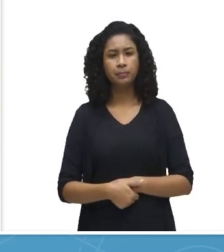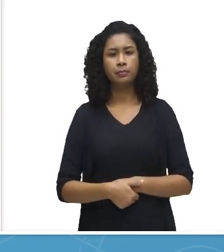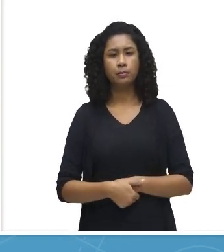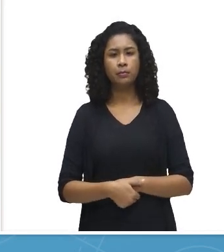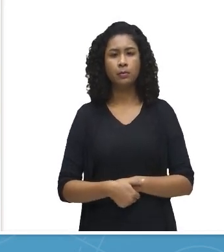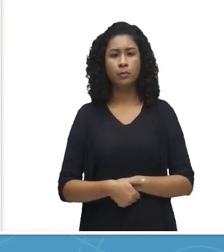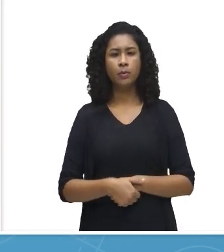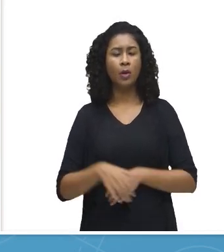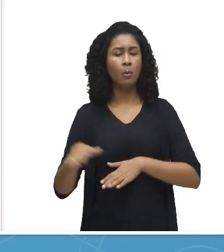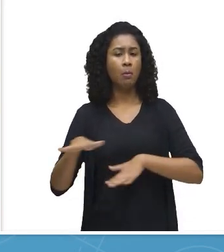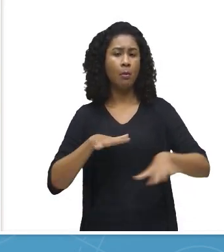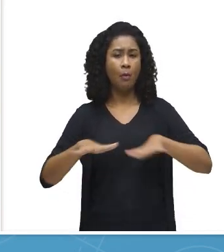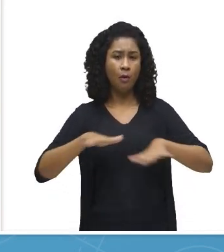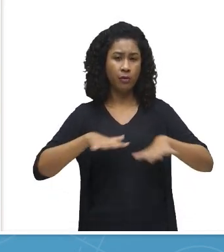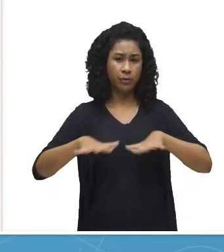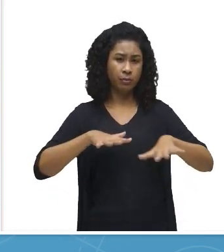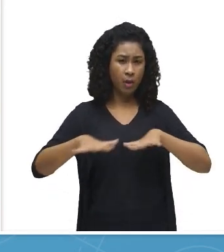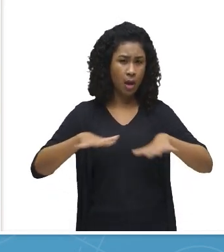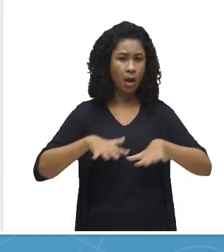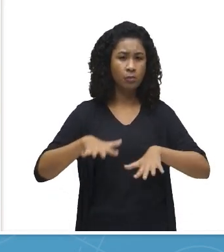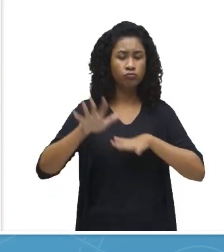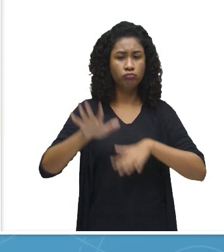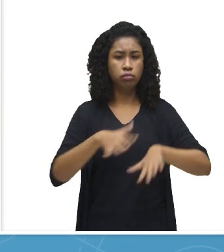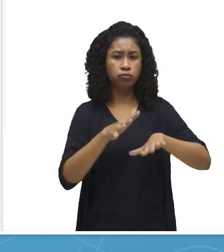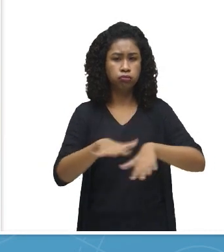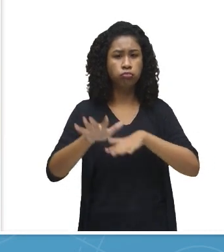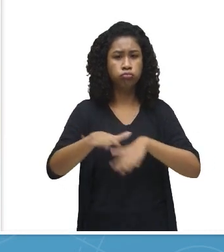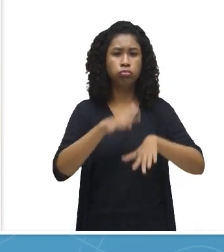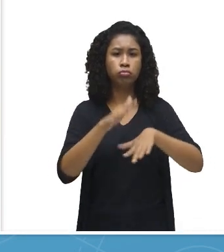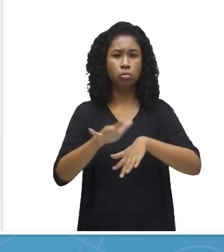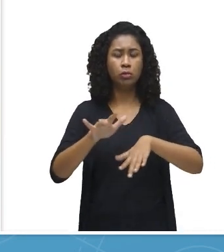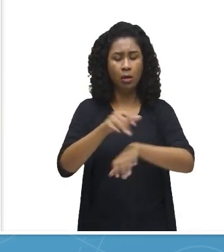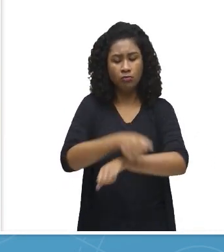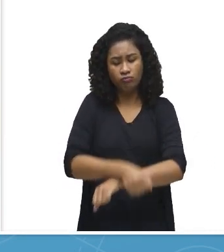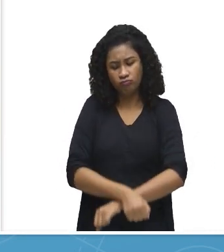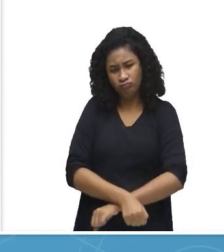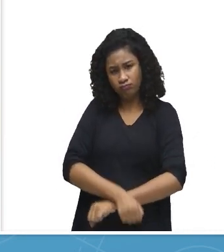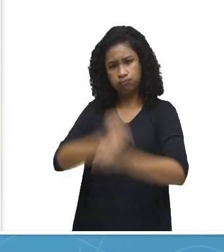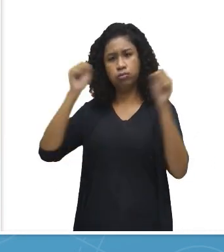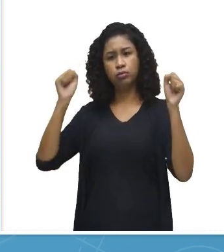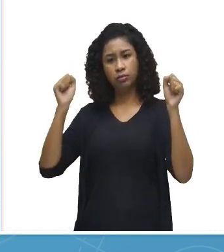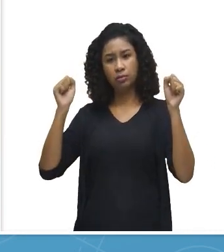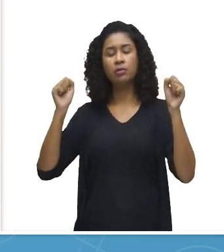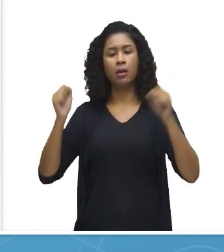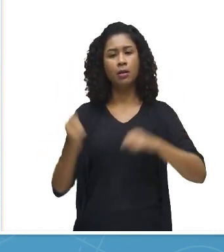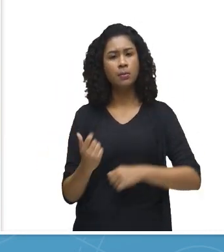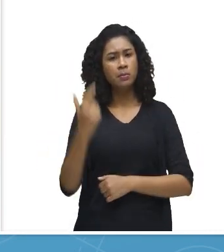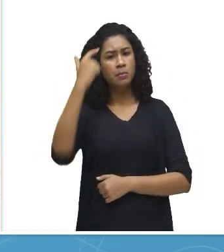no Brasil, no século XIX, que pensou a questão